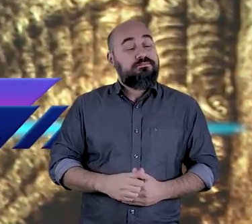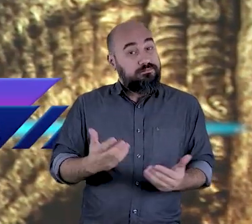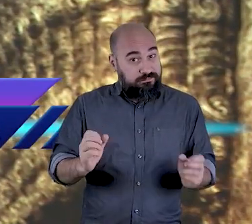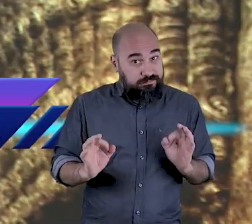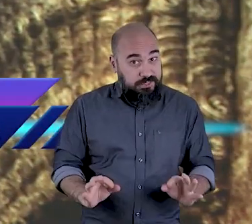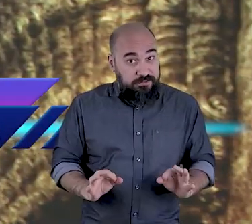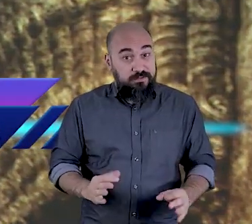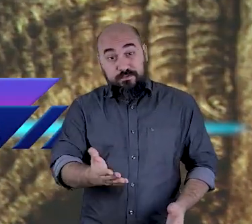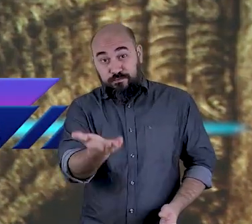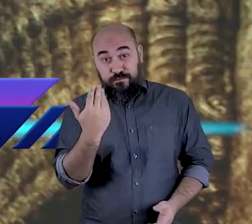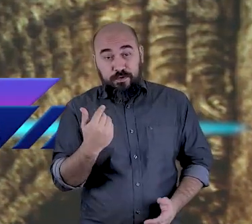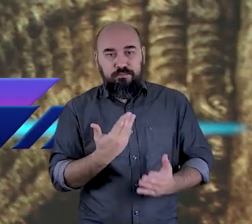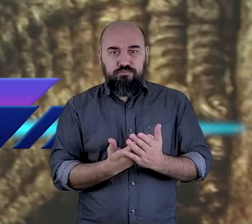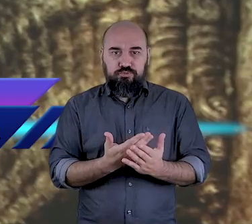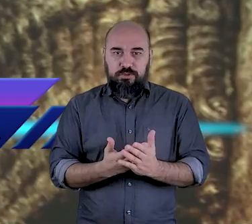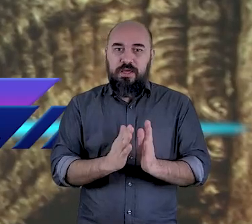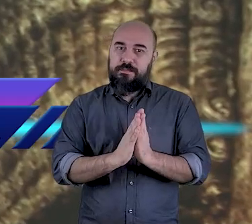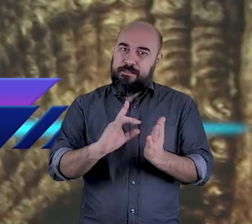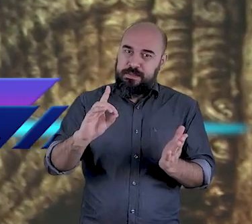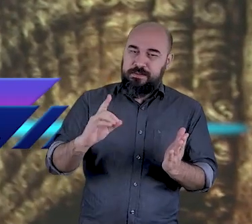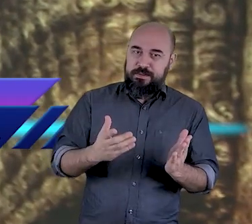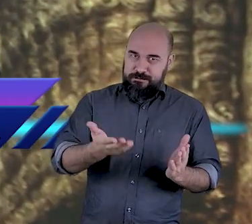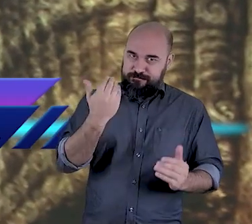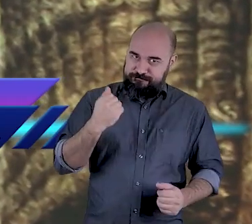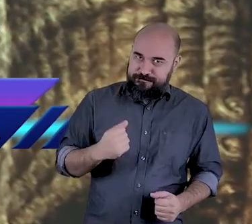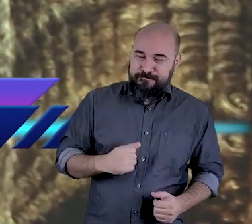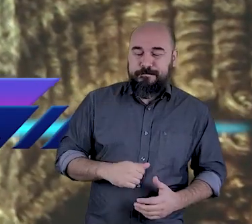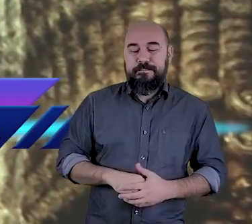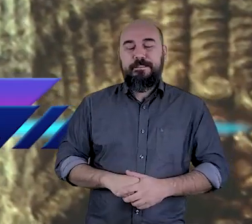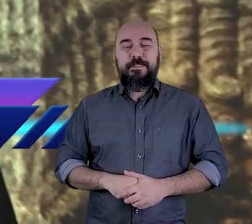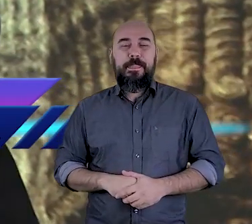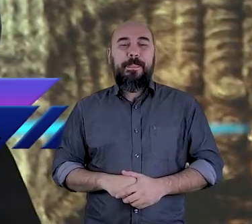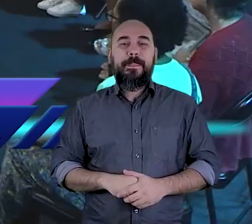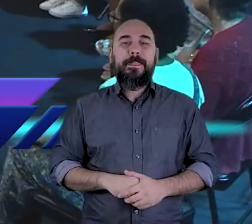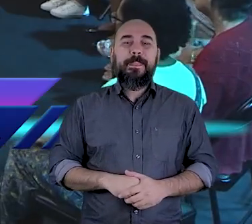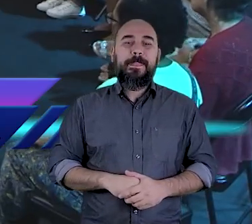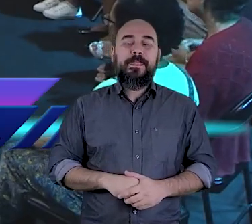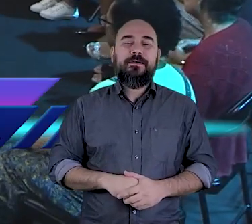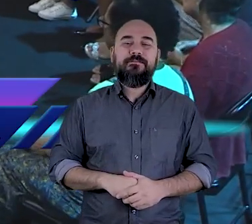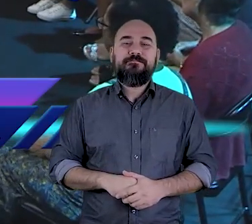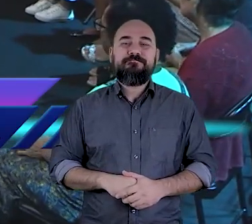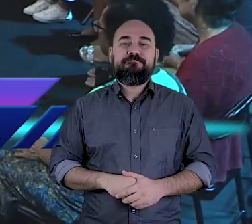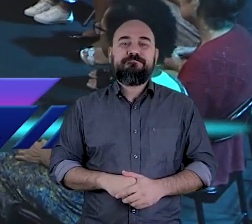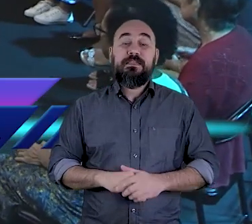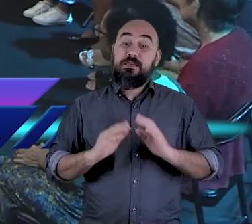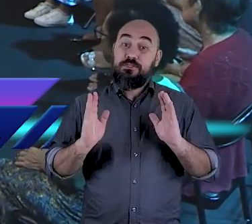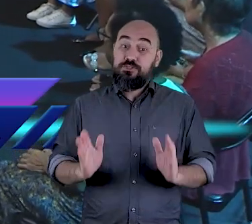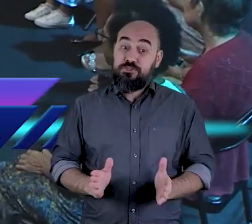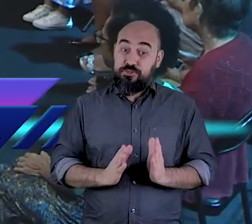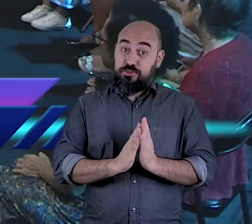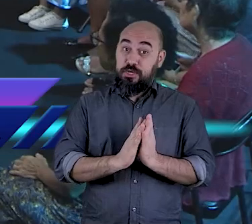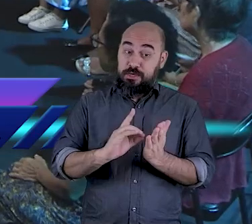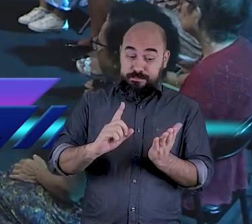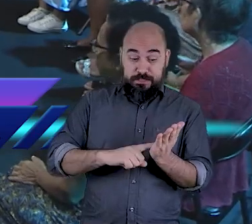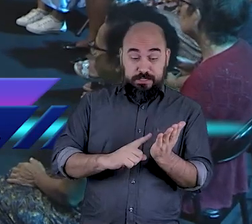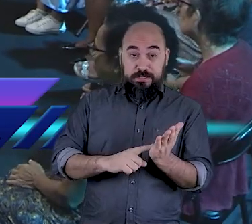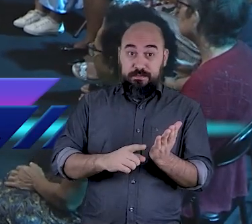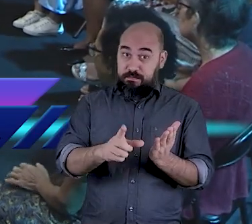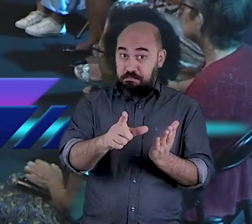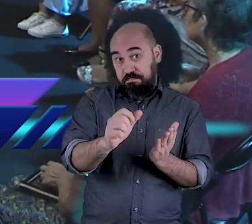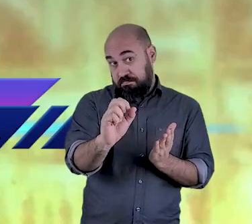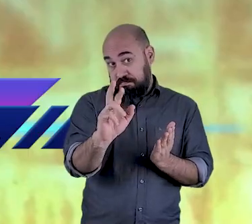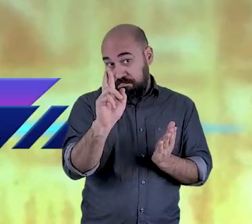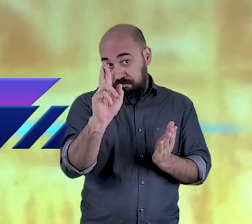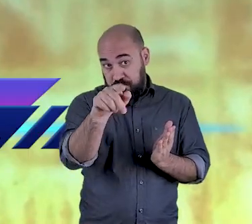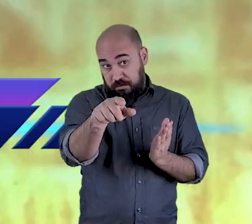vamos abrir porque você sabe aqui no Arena do Futuro Tudo começa na palavra eu já tenho a minha Bíblia aqui espero que você também tenha